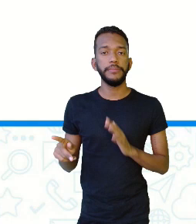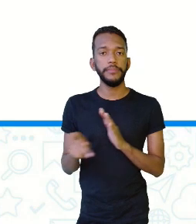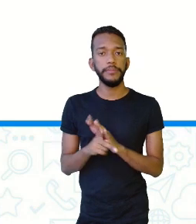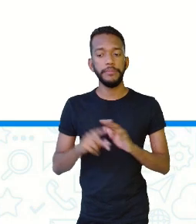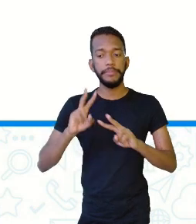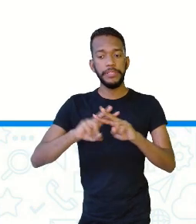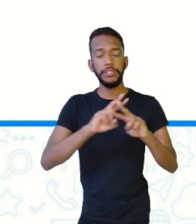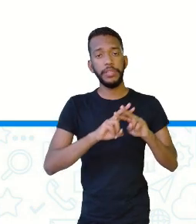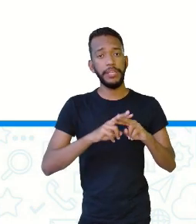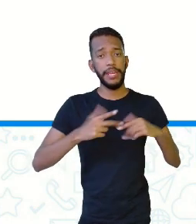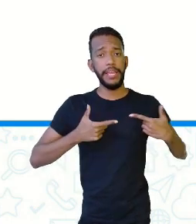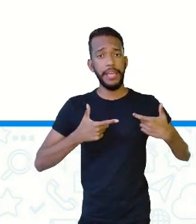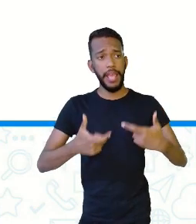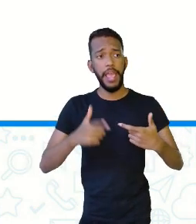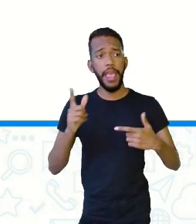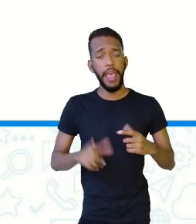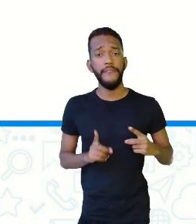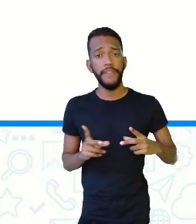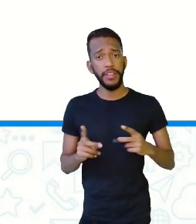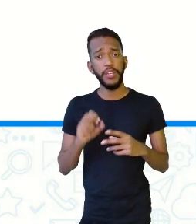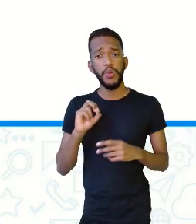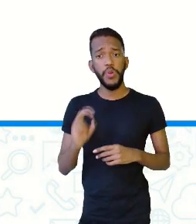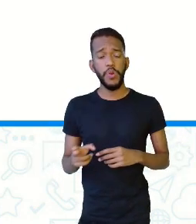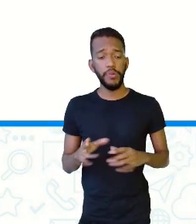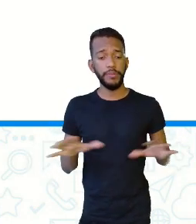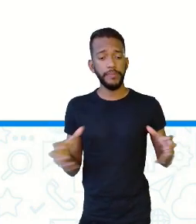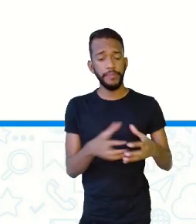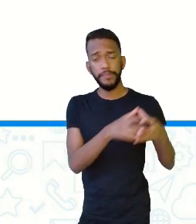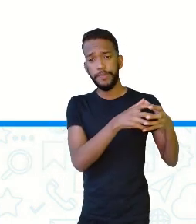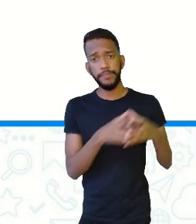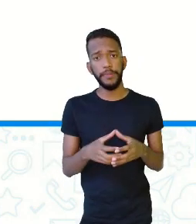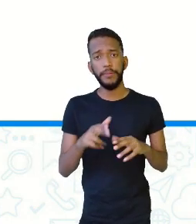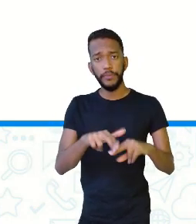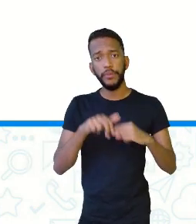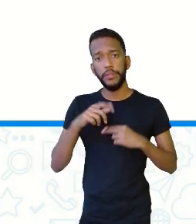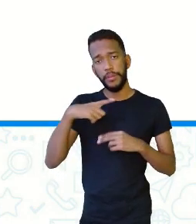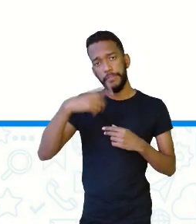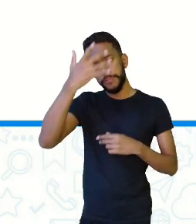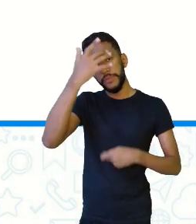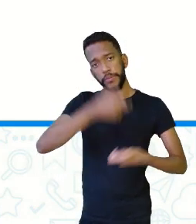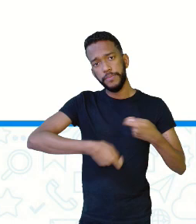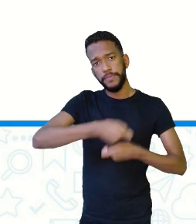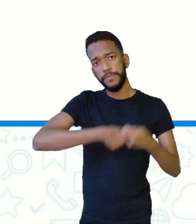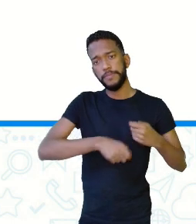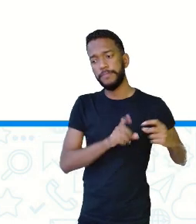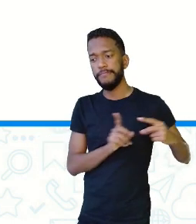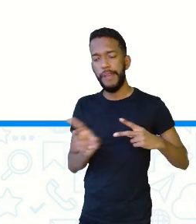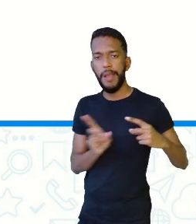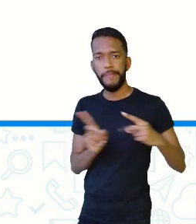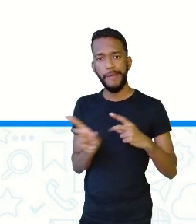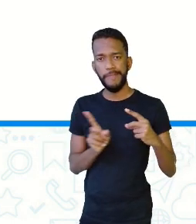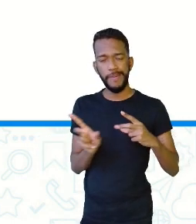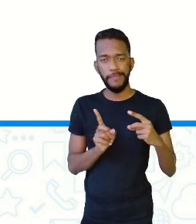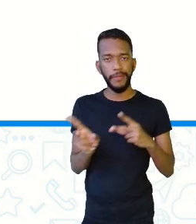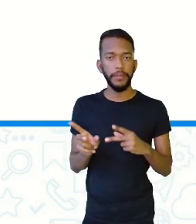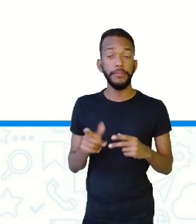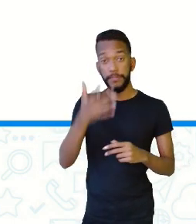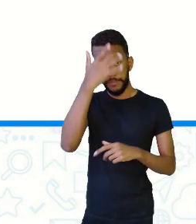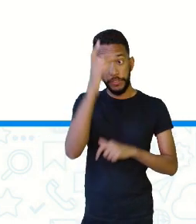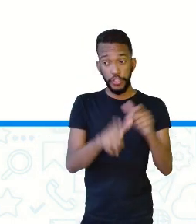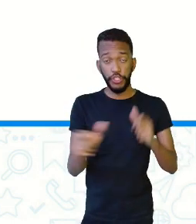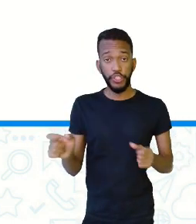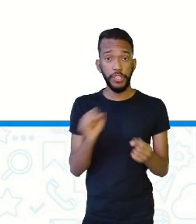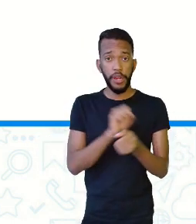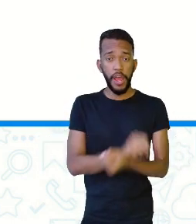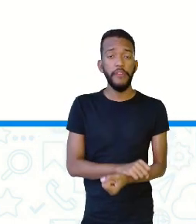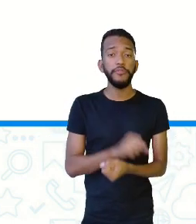vendidos ou vítimas de emboscadas realizadas pelos traficantes de escravos. Então, o que acontece? Uma vez que eles